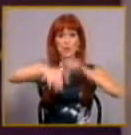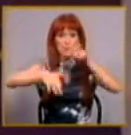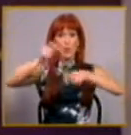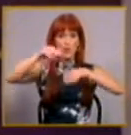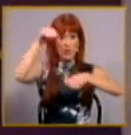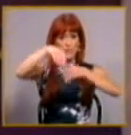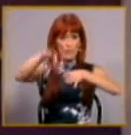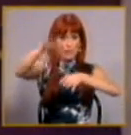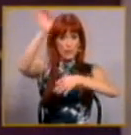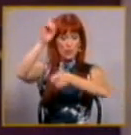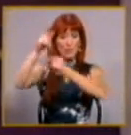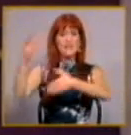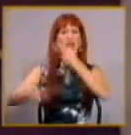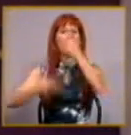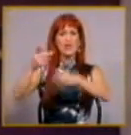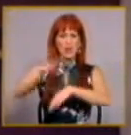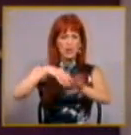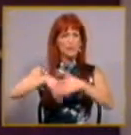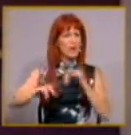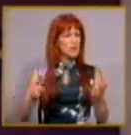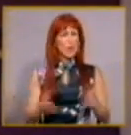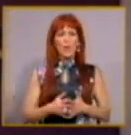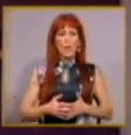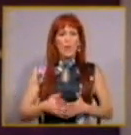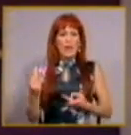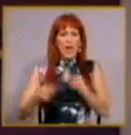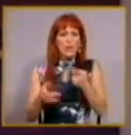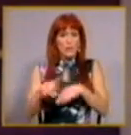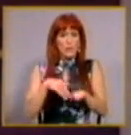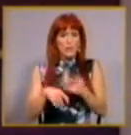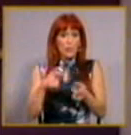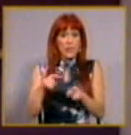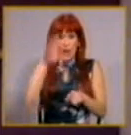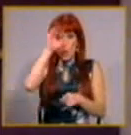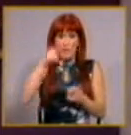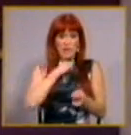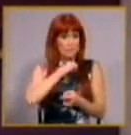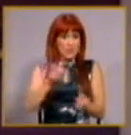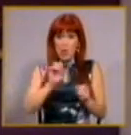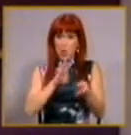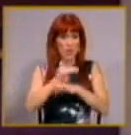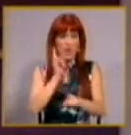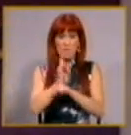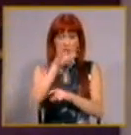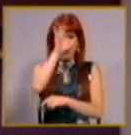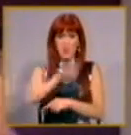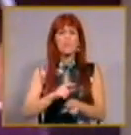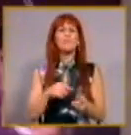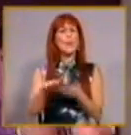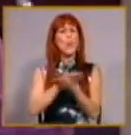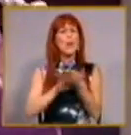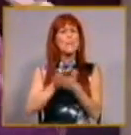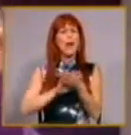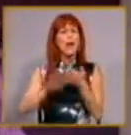podemos esquecer, e a avaliação que nós fazemos e a análise que nós fazemos é que este governo não tem legitimidade para continuar a governar. Foi eleita com base em e